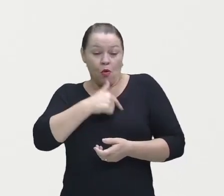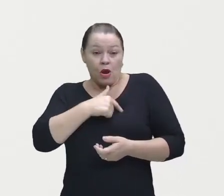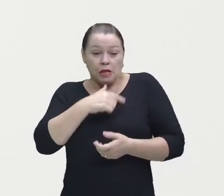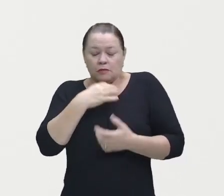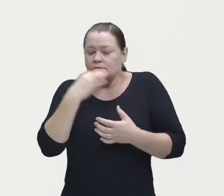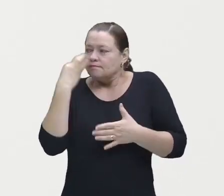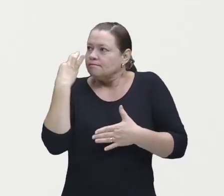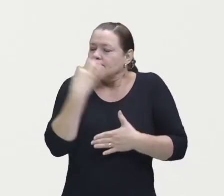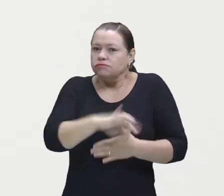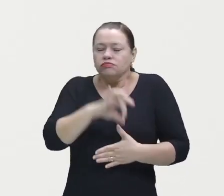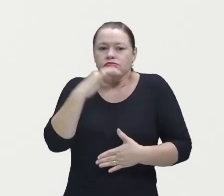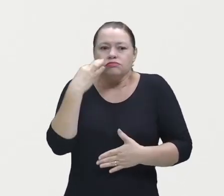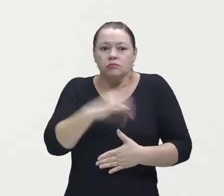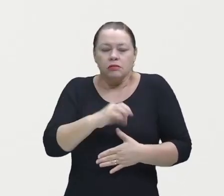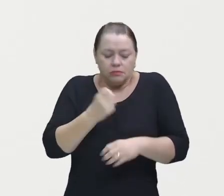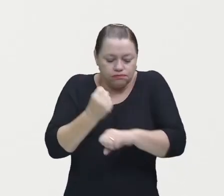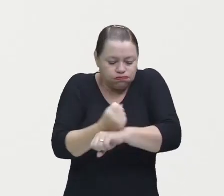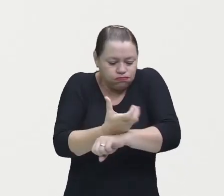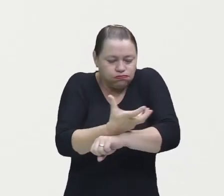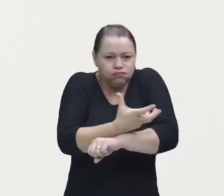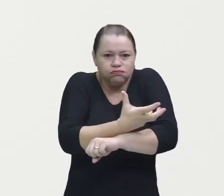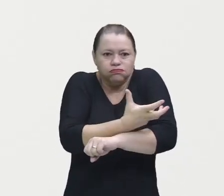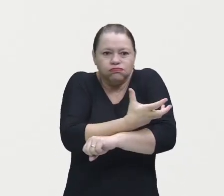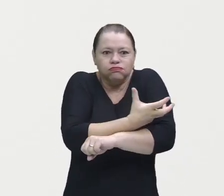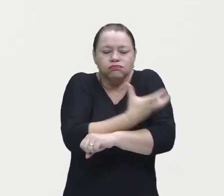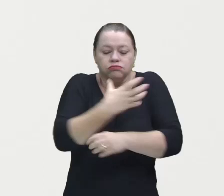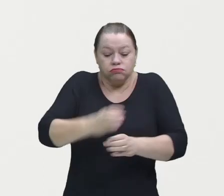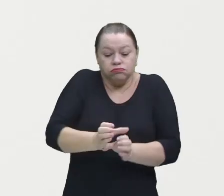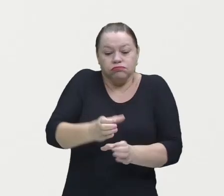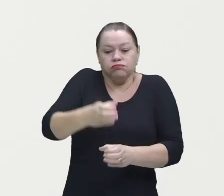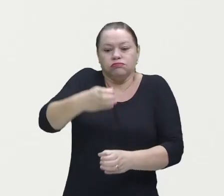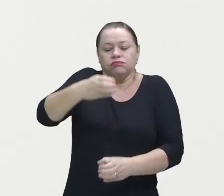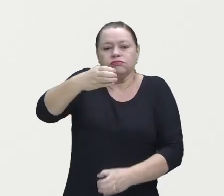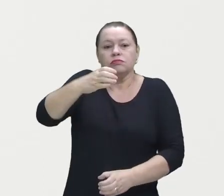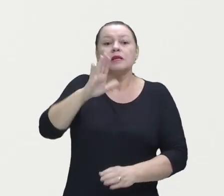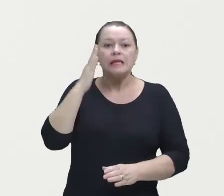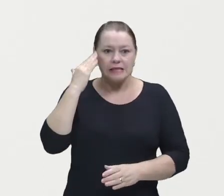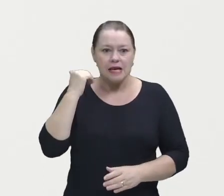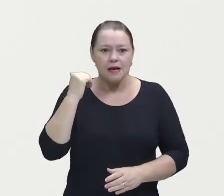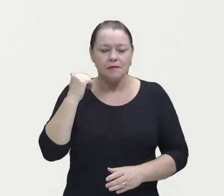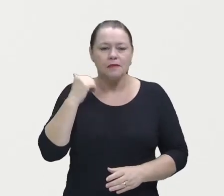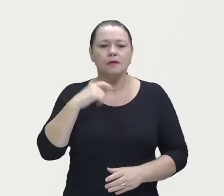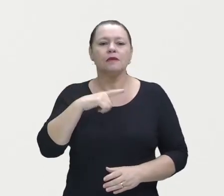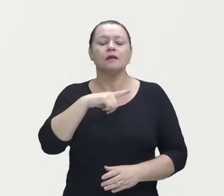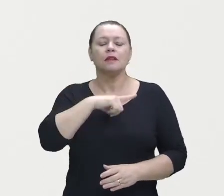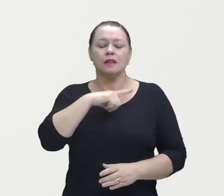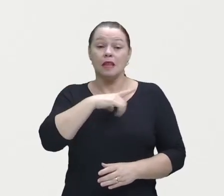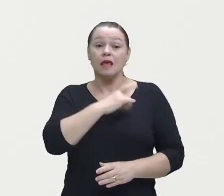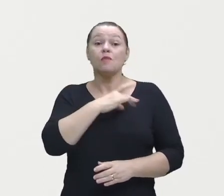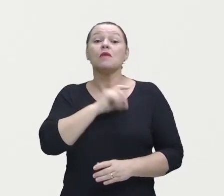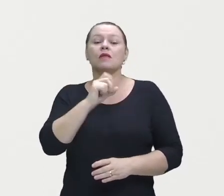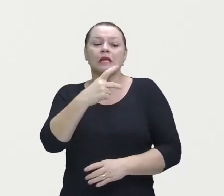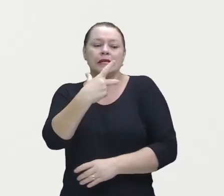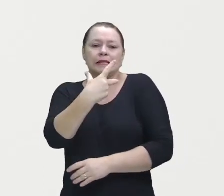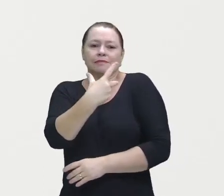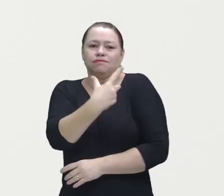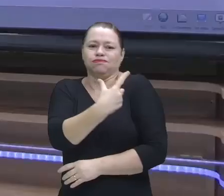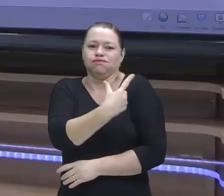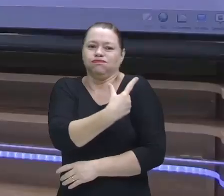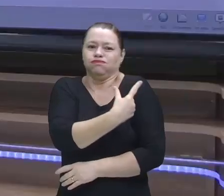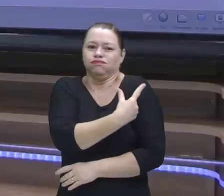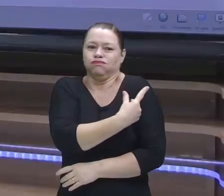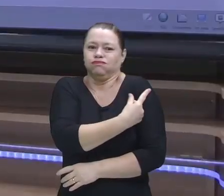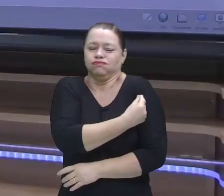Dá até me arrepia a espinha. Tenho medo de injeção.